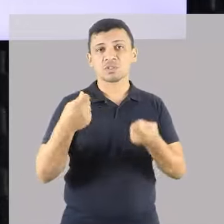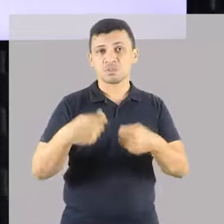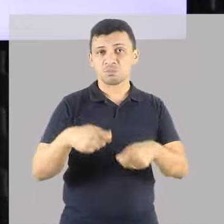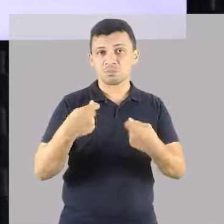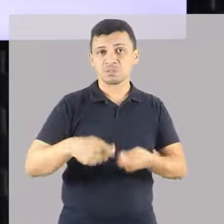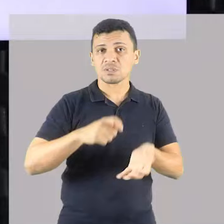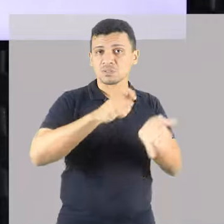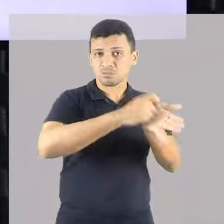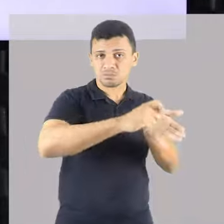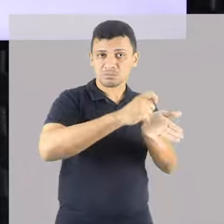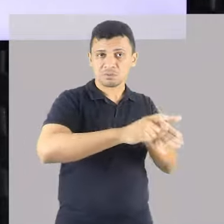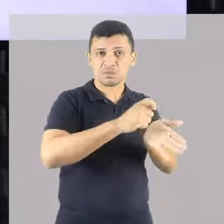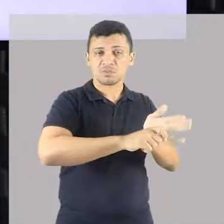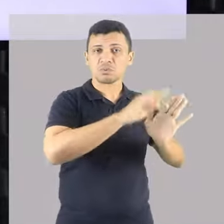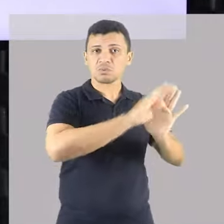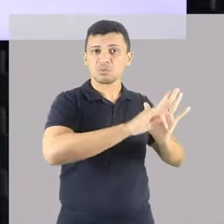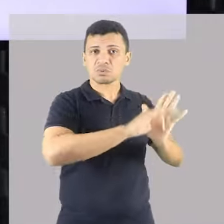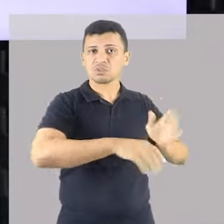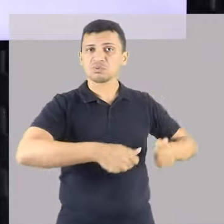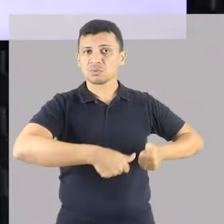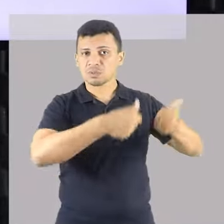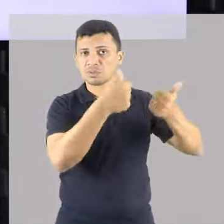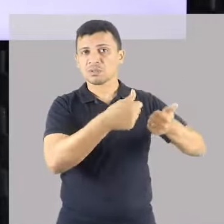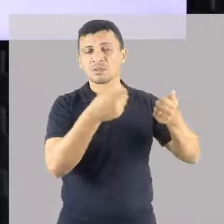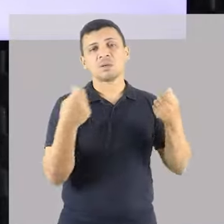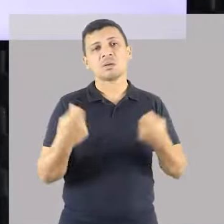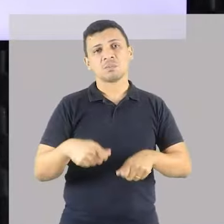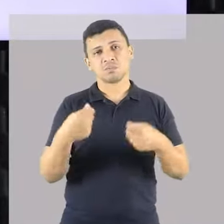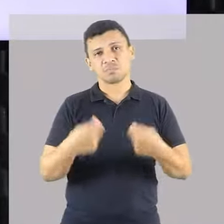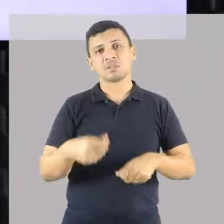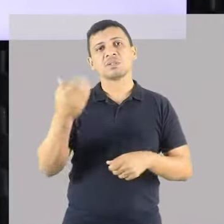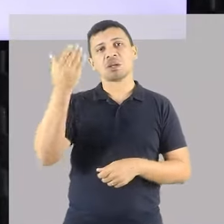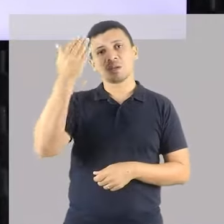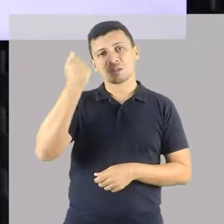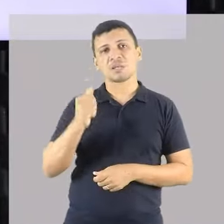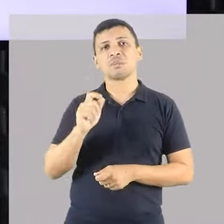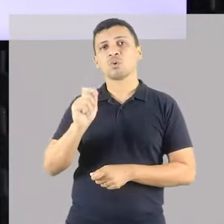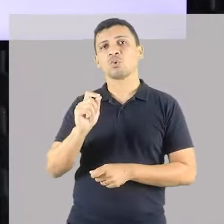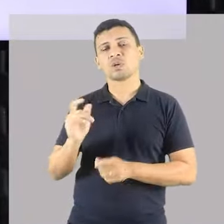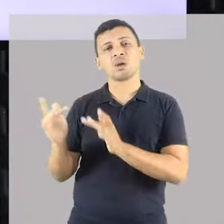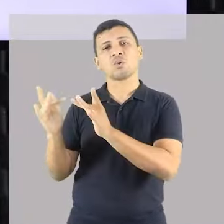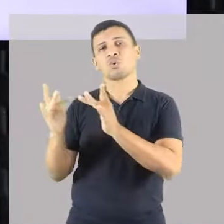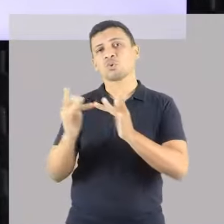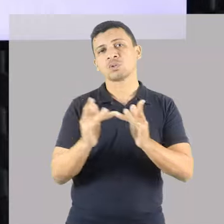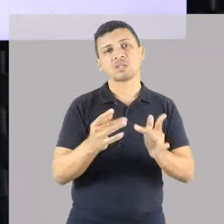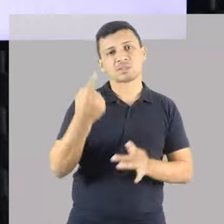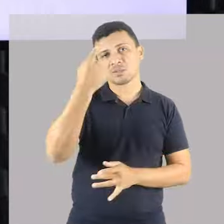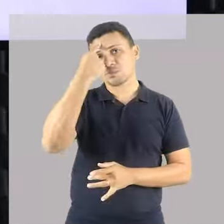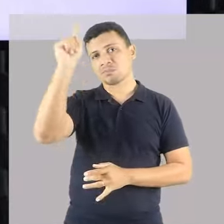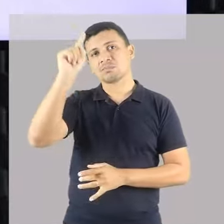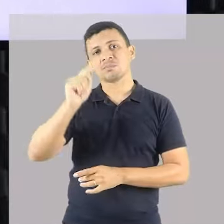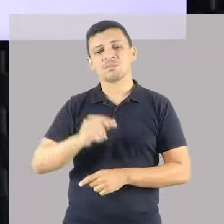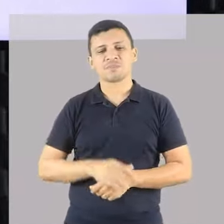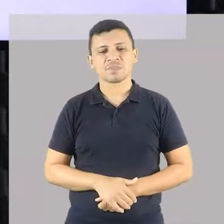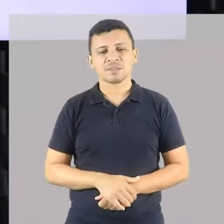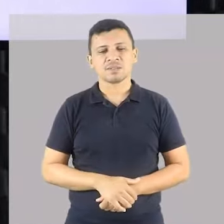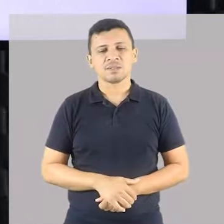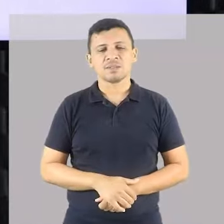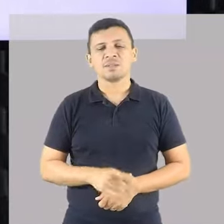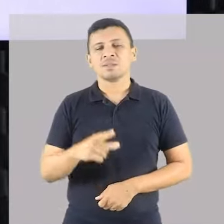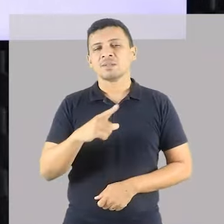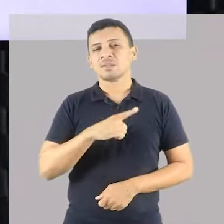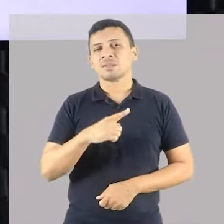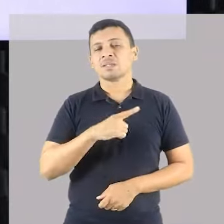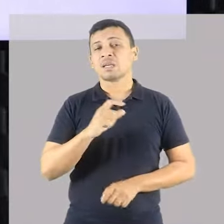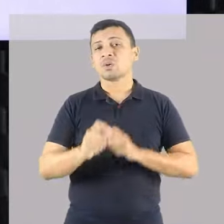escrever um texto com qualidade com clareza precisa garantir a conexão das ideias tá E isso tem